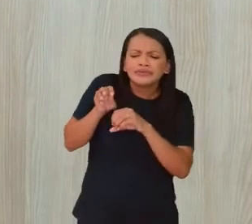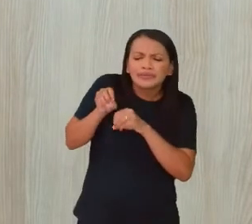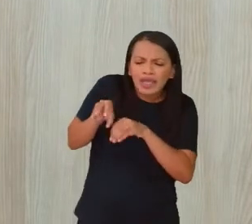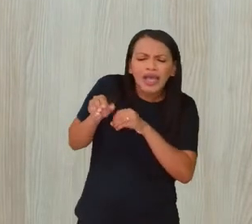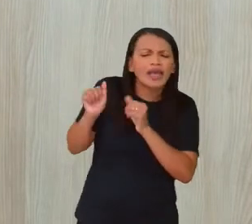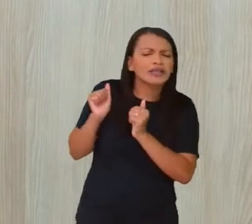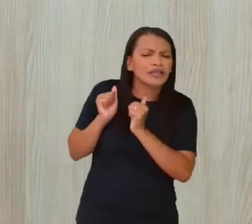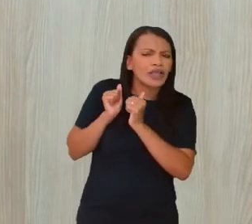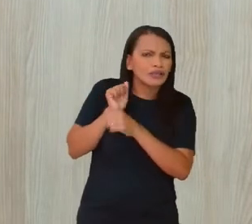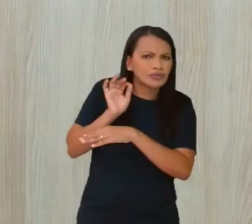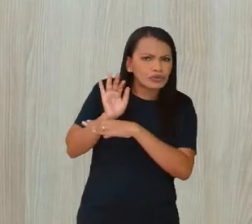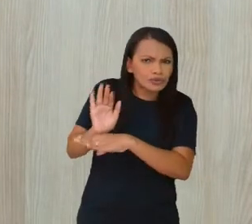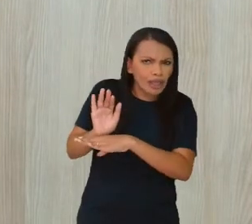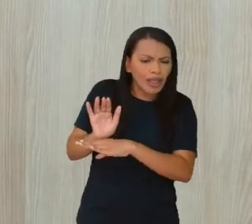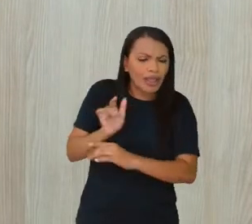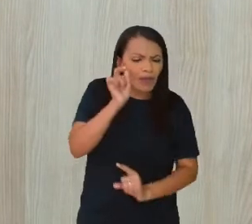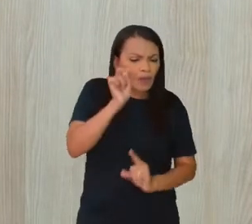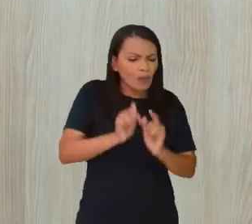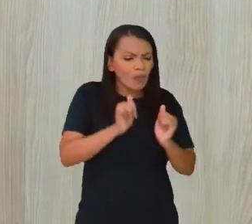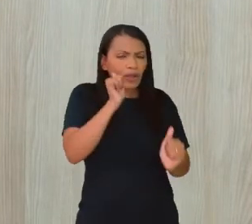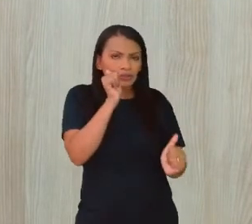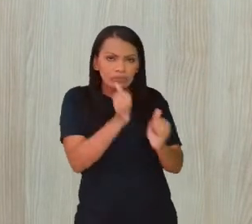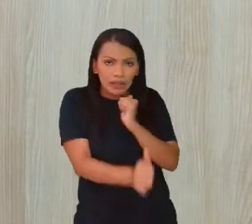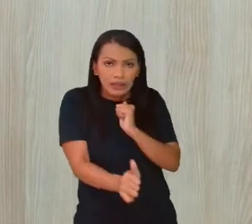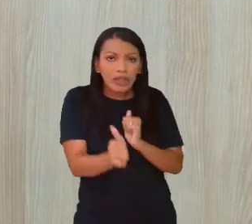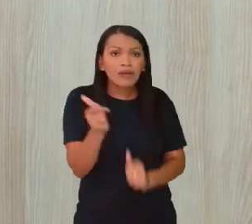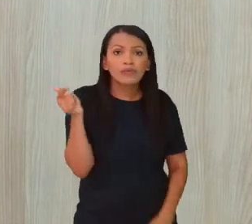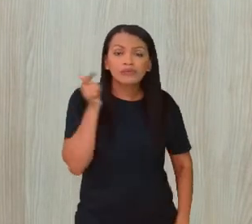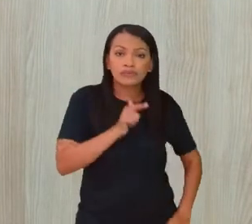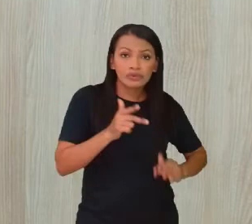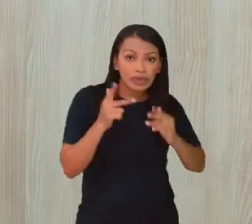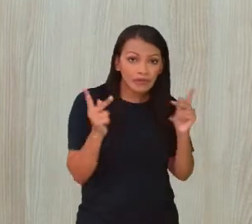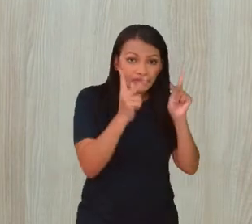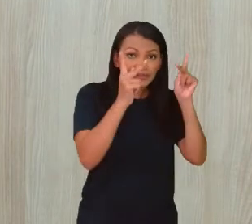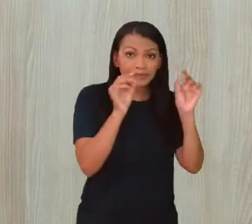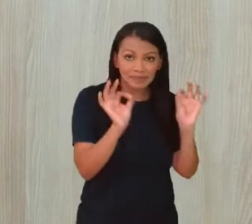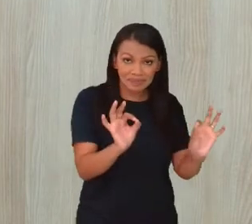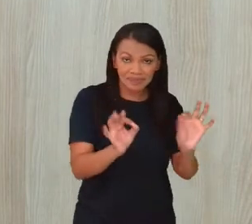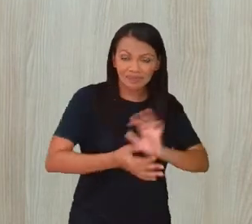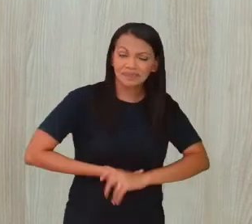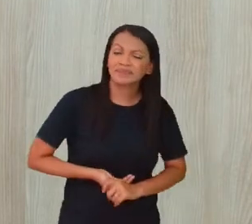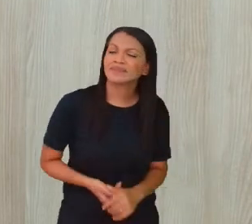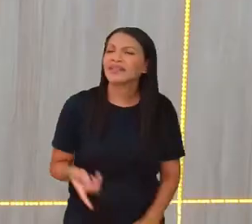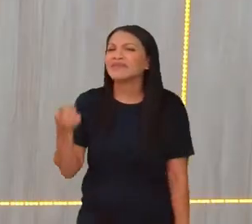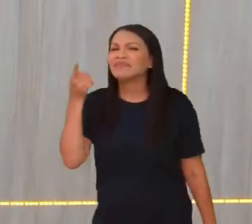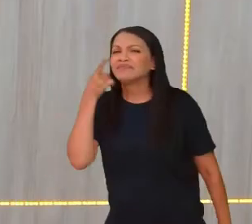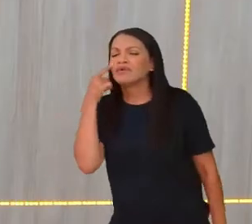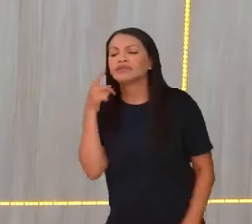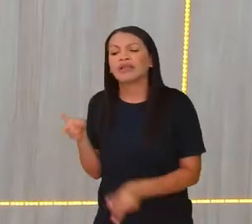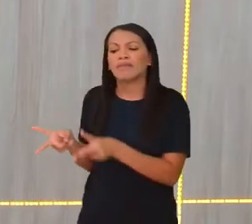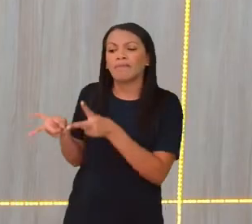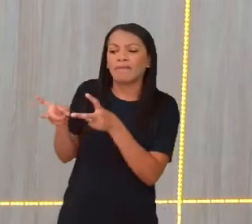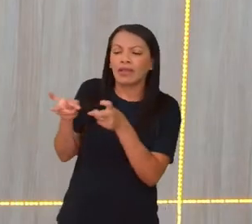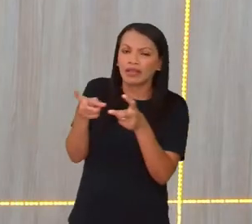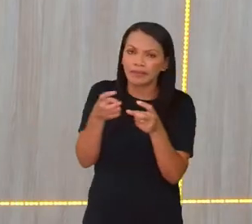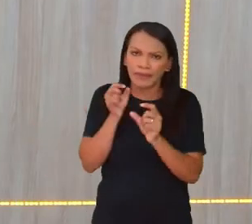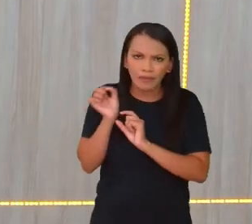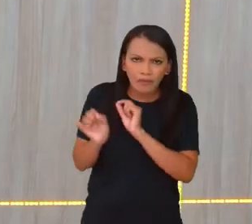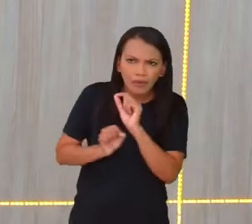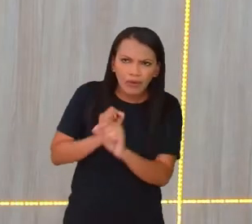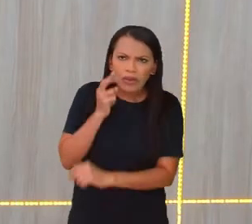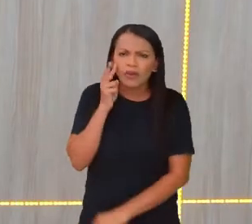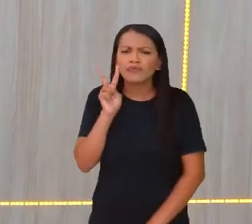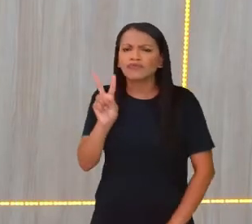né? Aquele atleta a se dar melhor. É isso aí. Se vocês observarem, inclusive, né, quando você vê